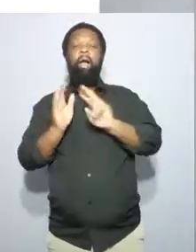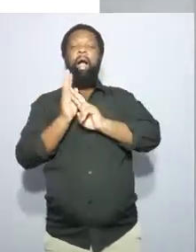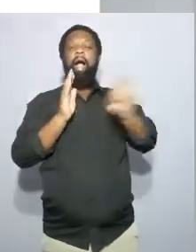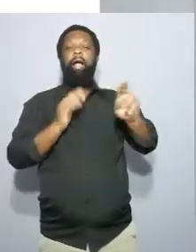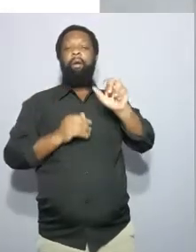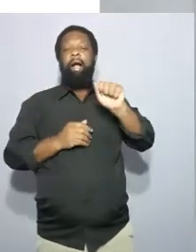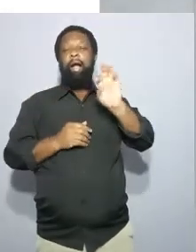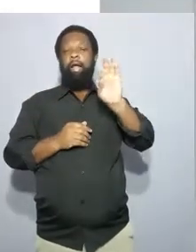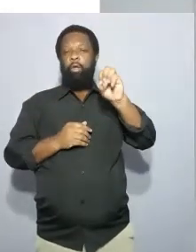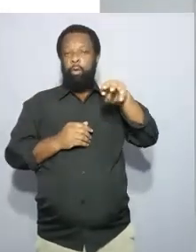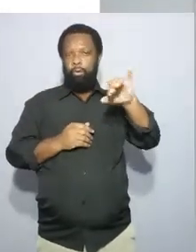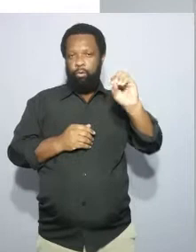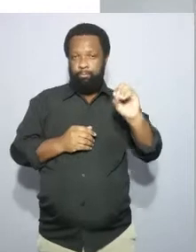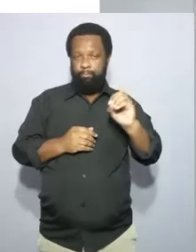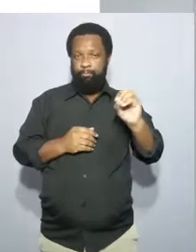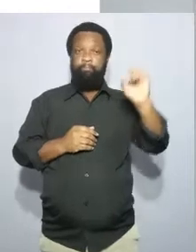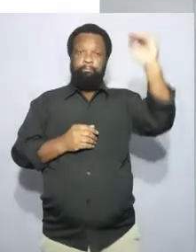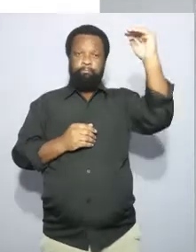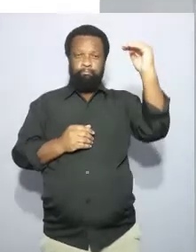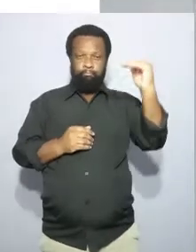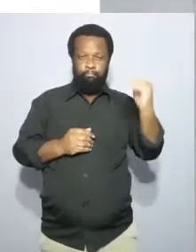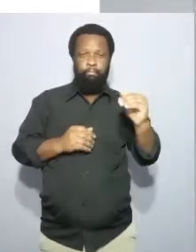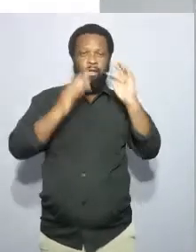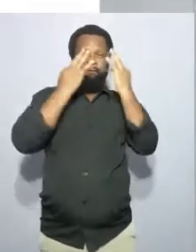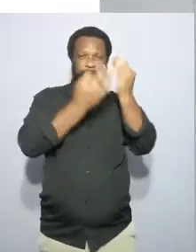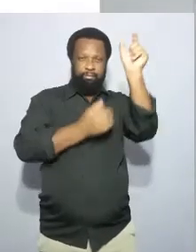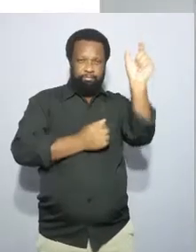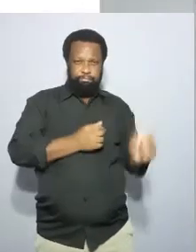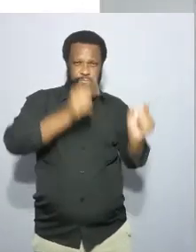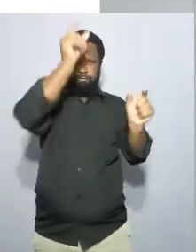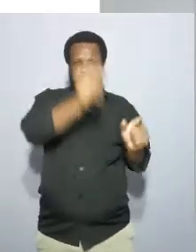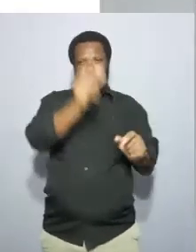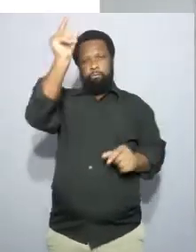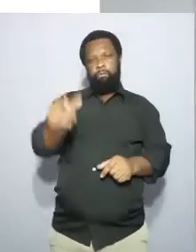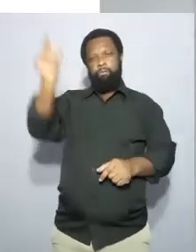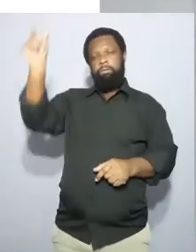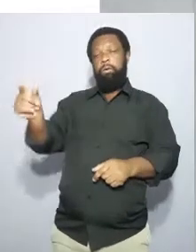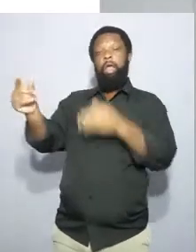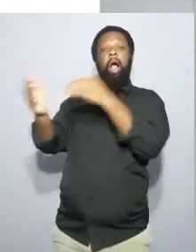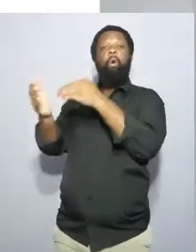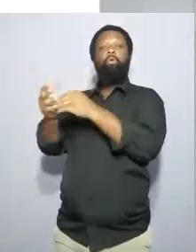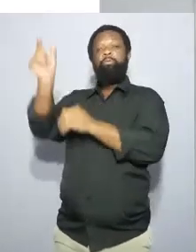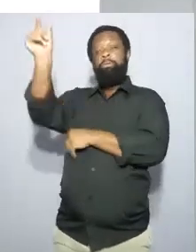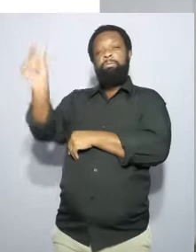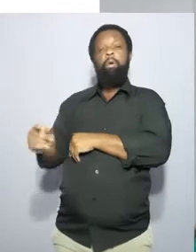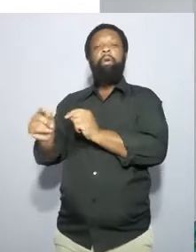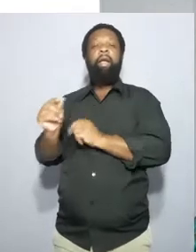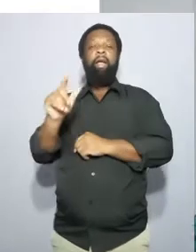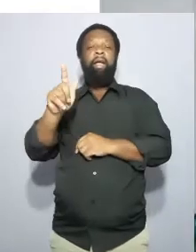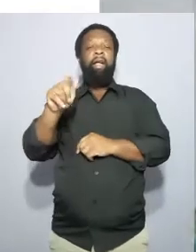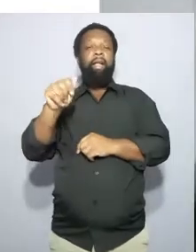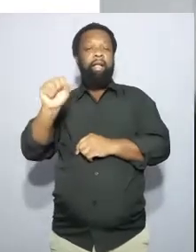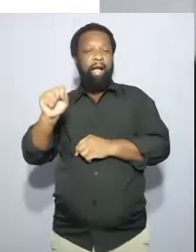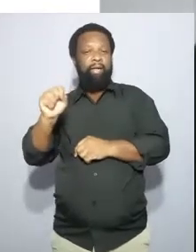essa última família, nós já conversamos também sobre ela, é a família dos gases nobres. E, pessoal, eu gostaria de comentar